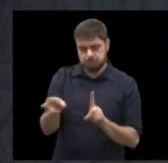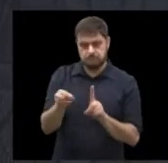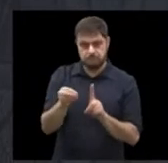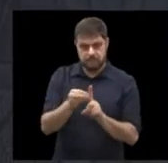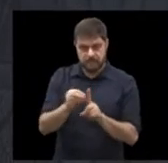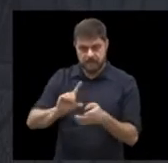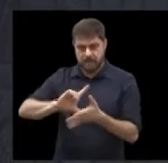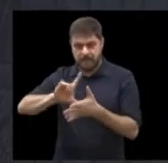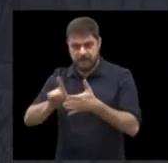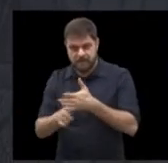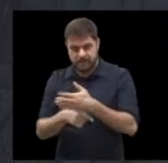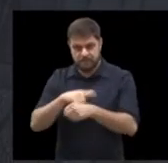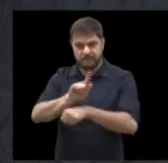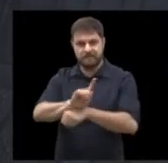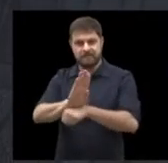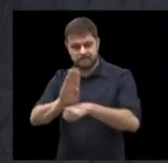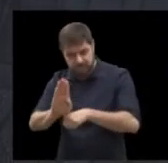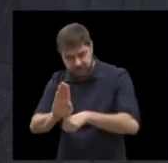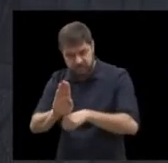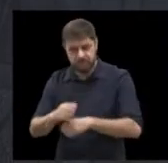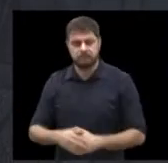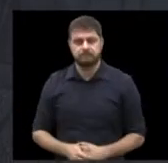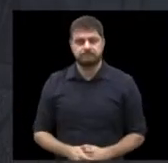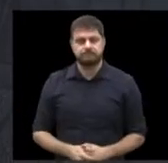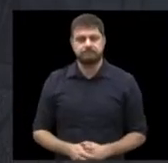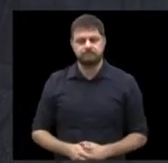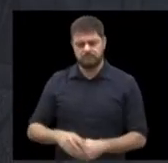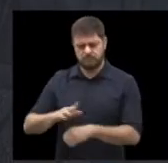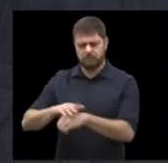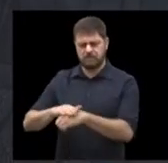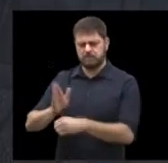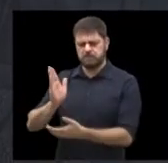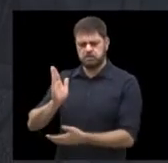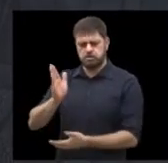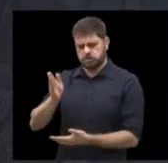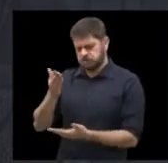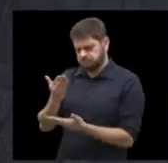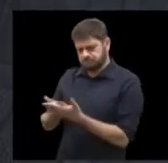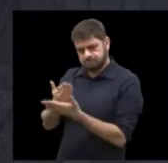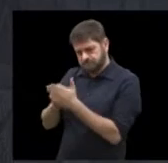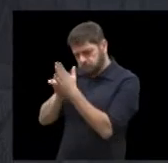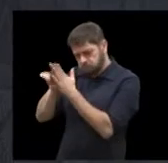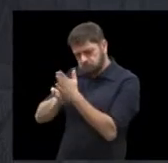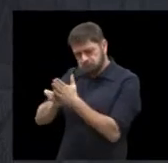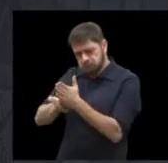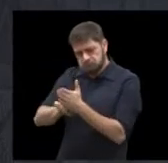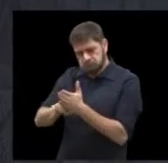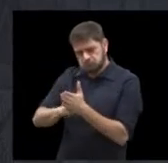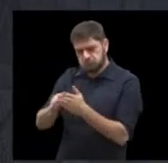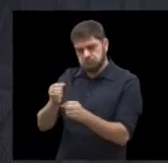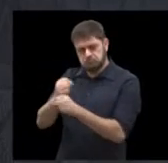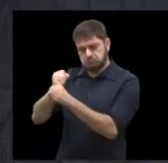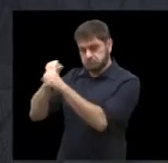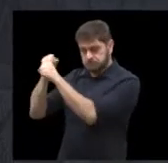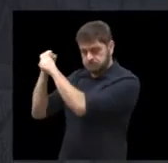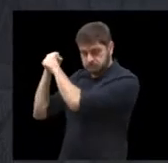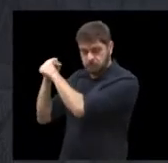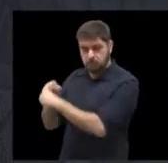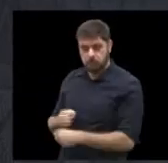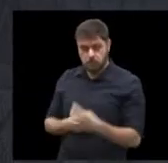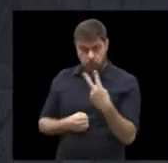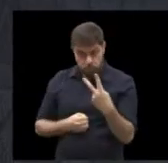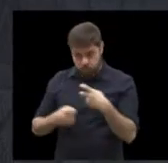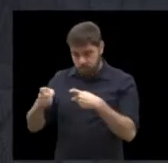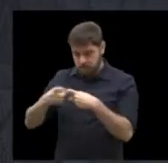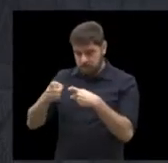de uma poliradiculoneurite, né? Mas é uma doença já descrita há muito tempo. Ela foi descrita por esses